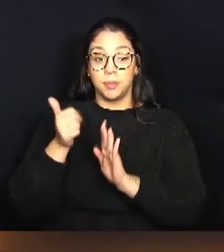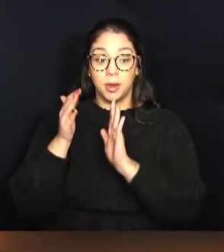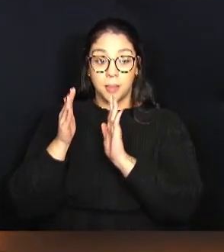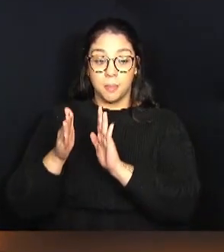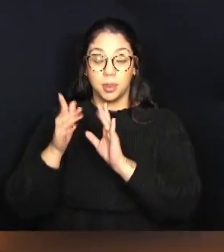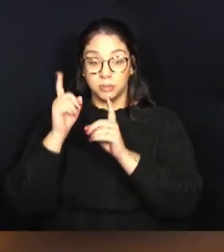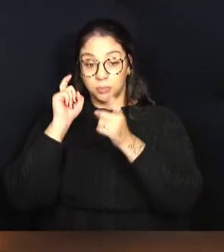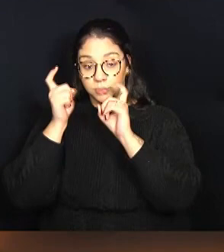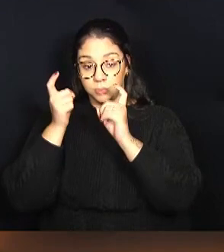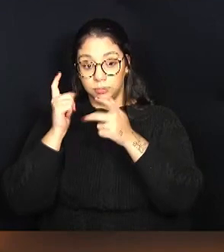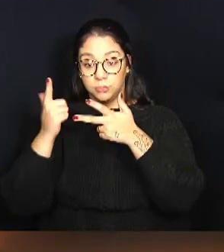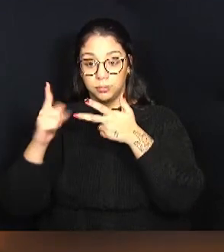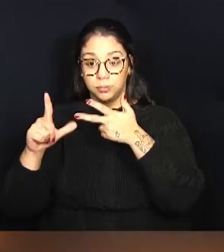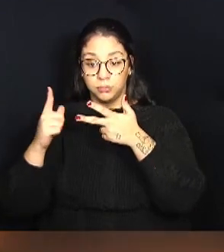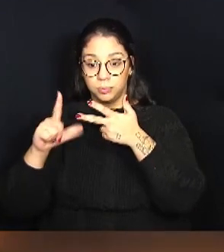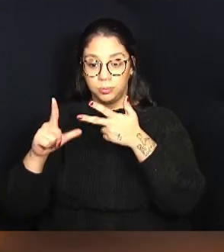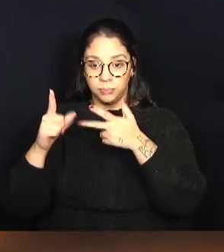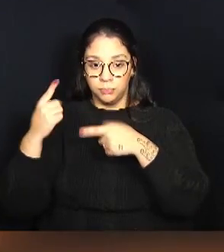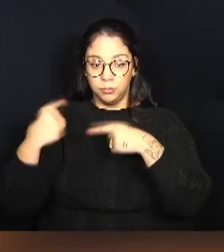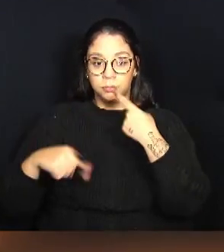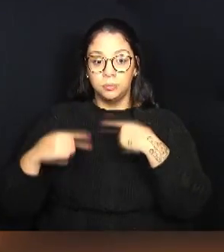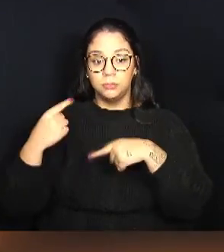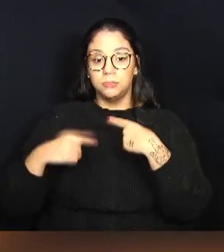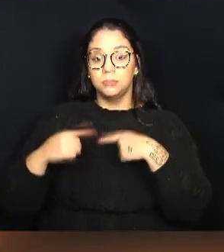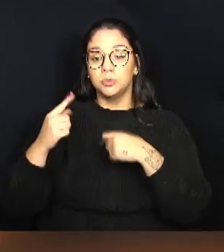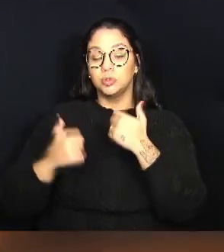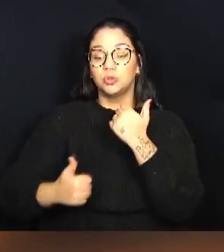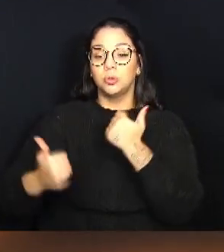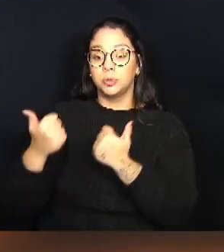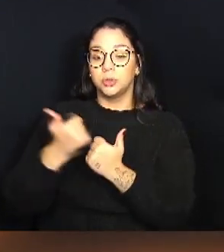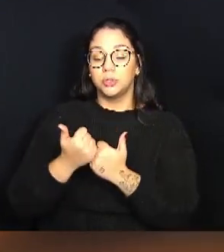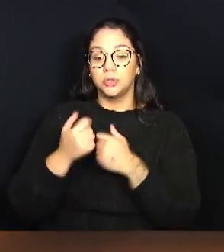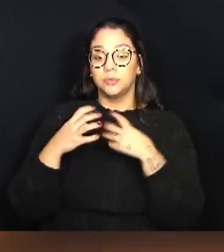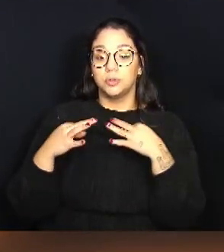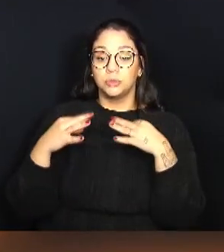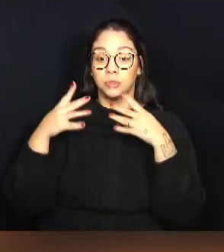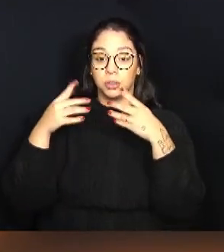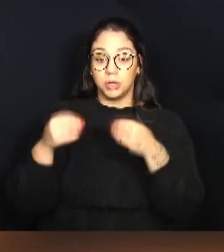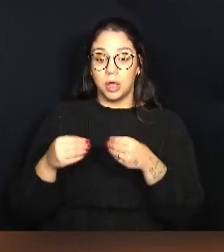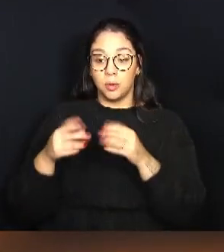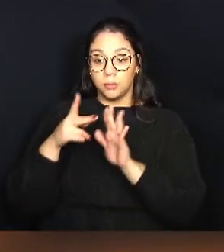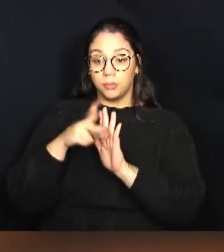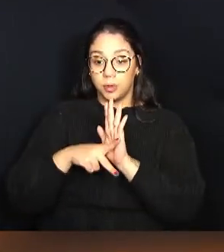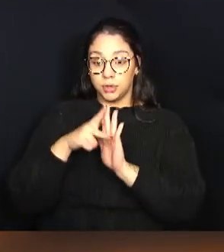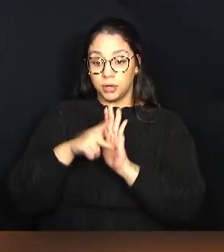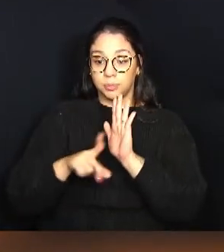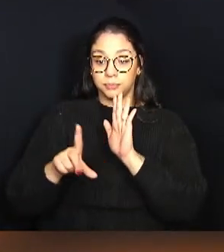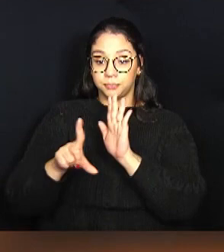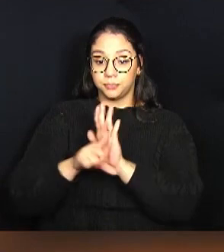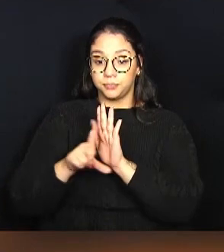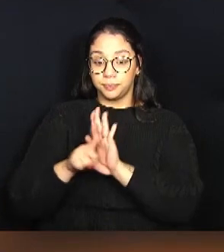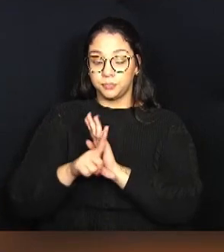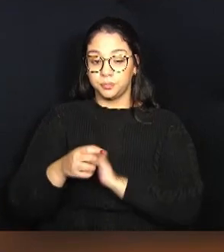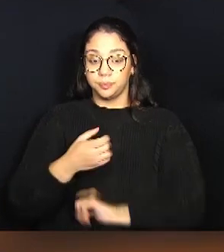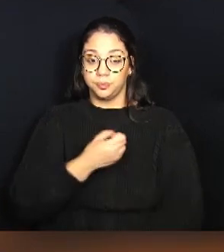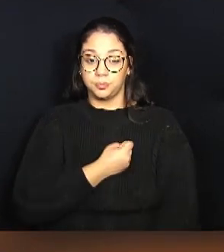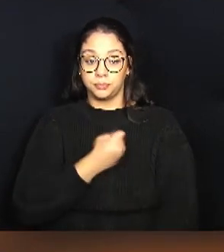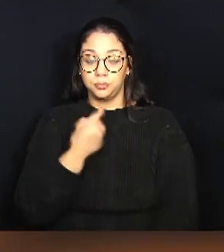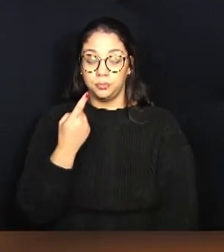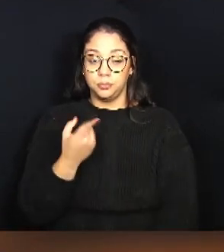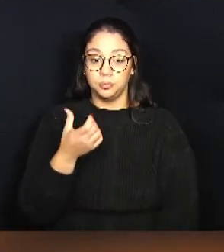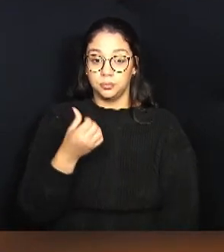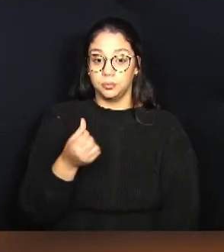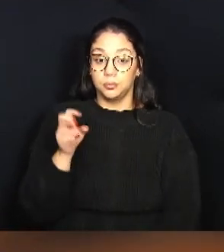sessão legislativa para discutir o substitutivo total ao projeto de lei número 165